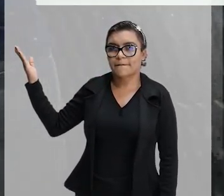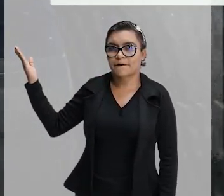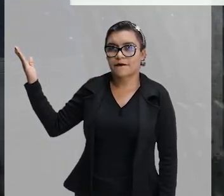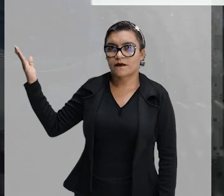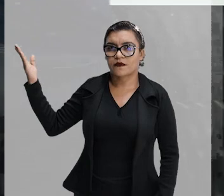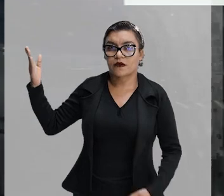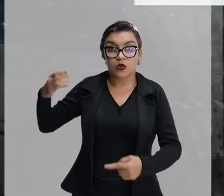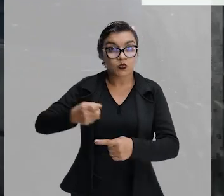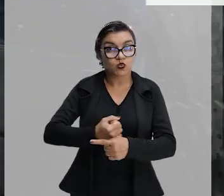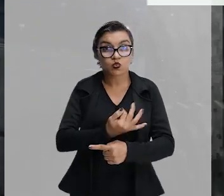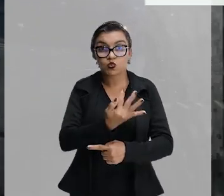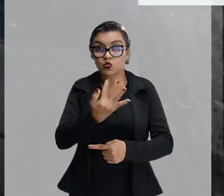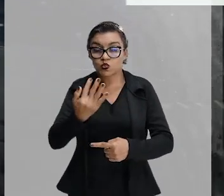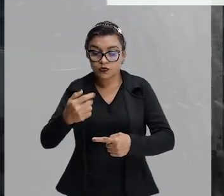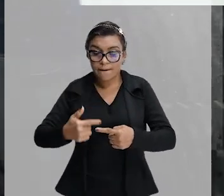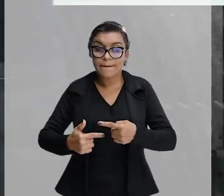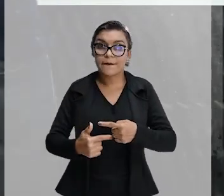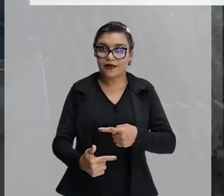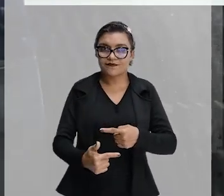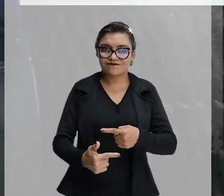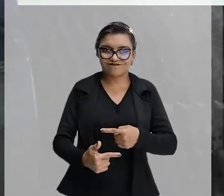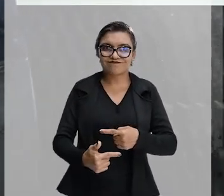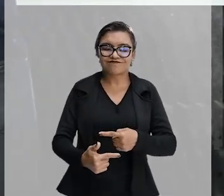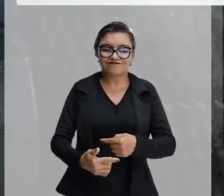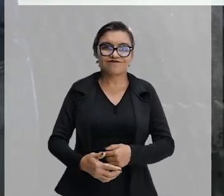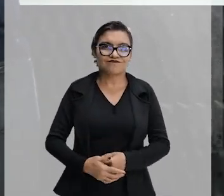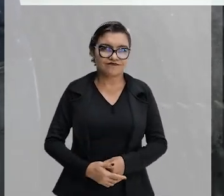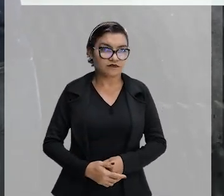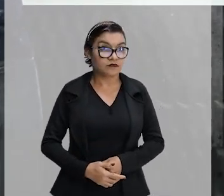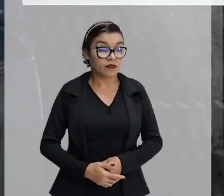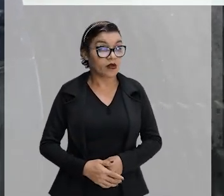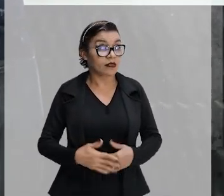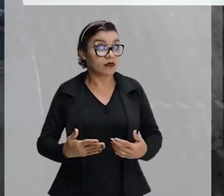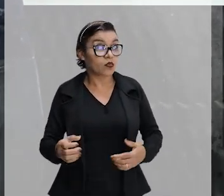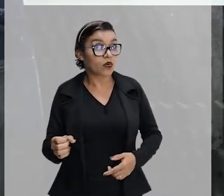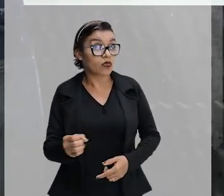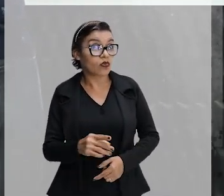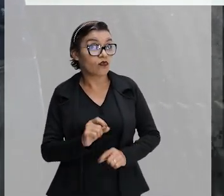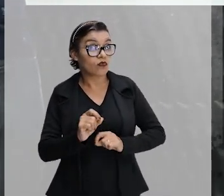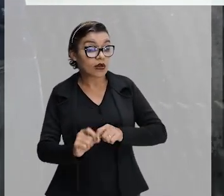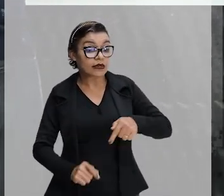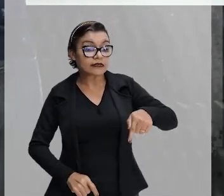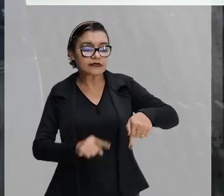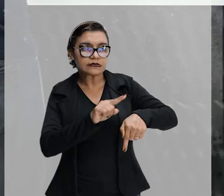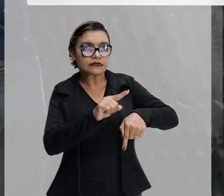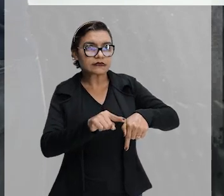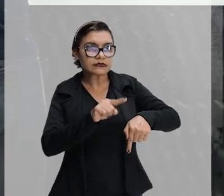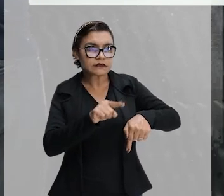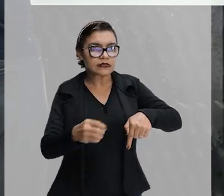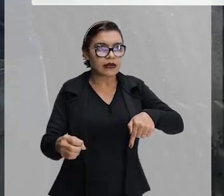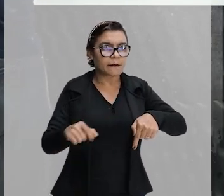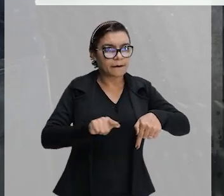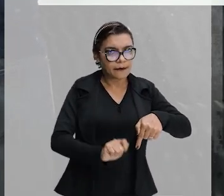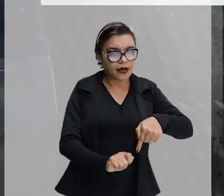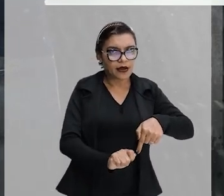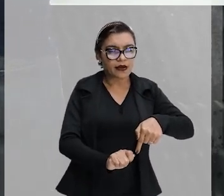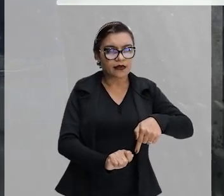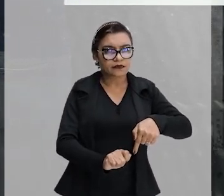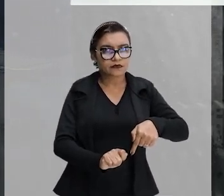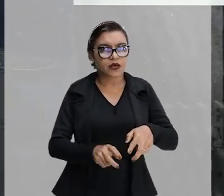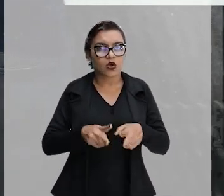Tudo isso sobre 2. Então, a nova de A vai ser igual a nova de